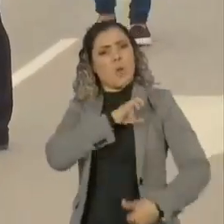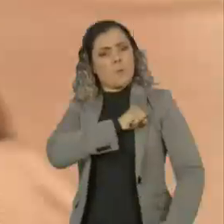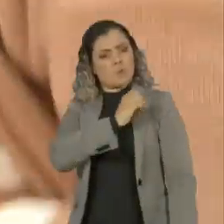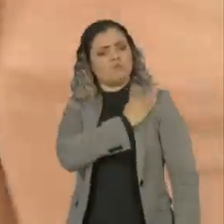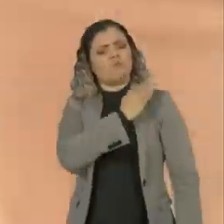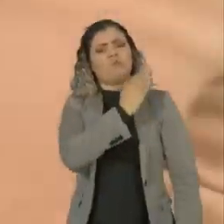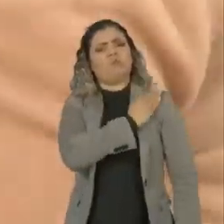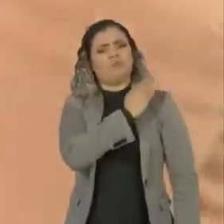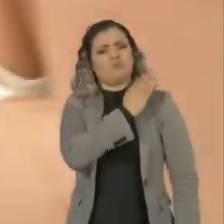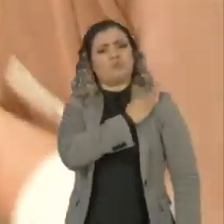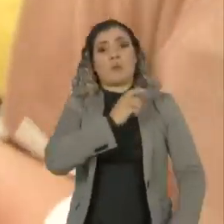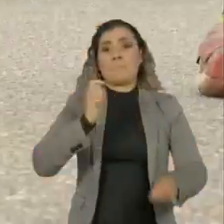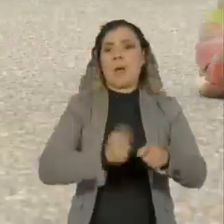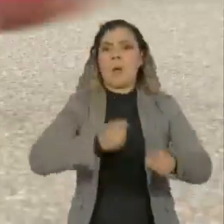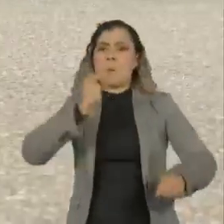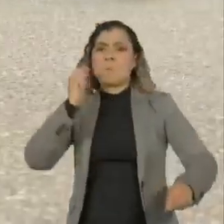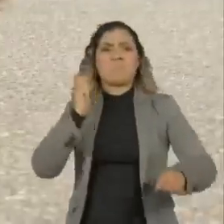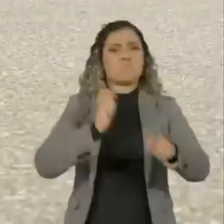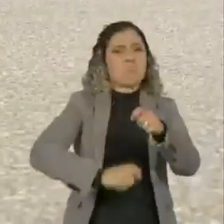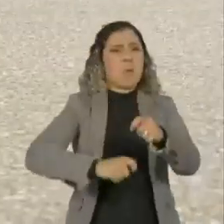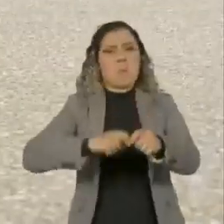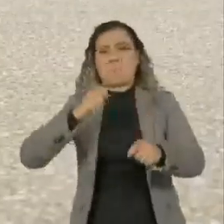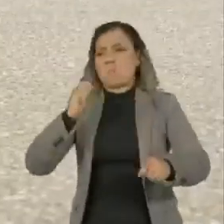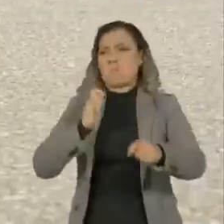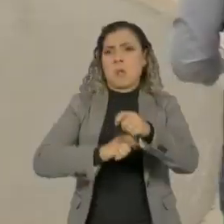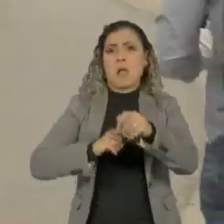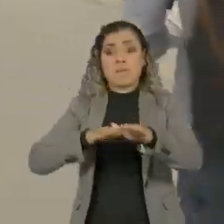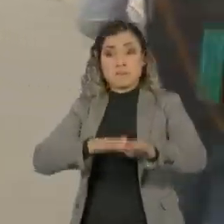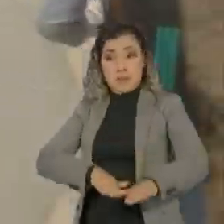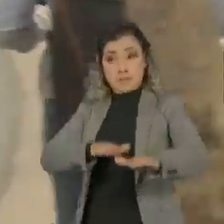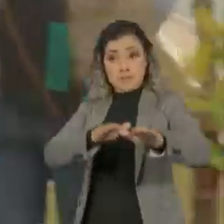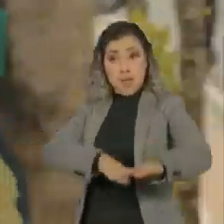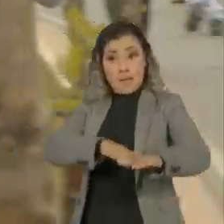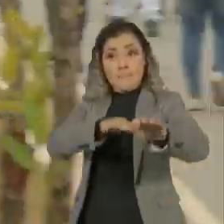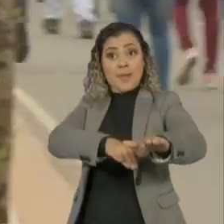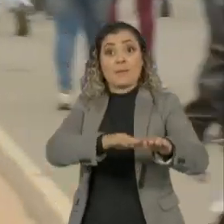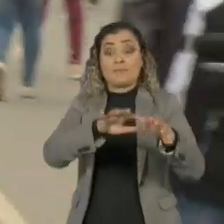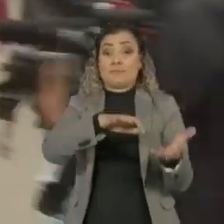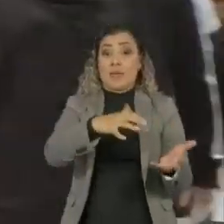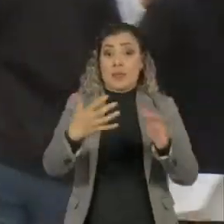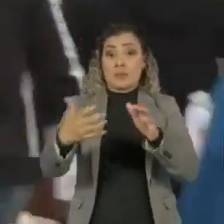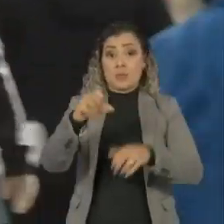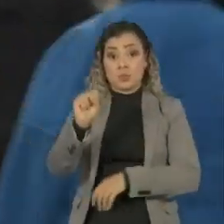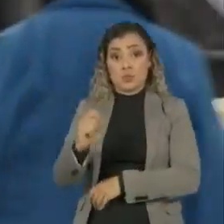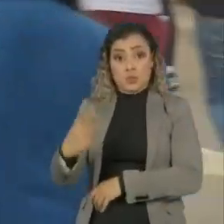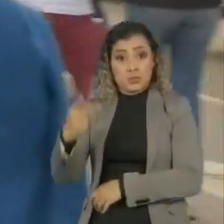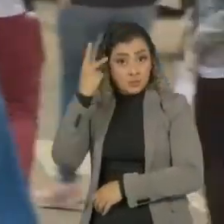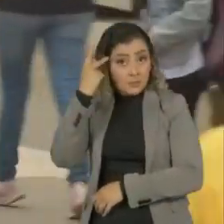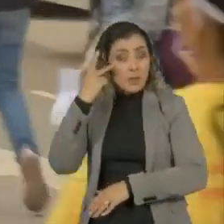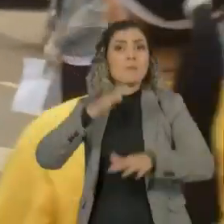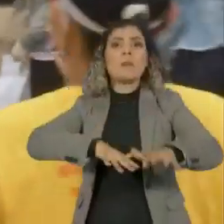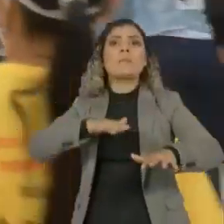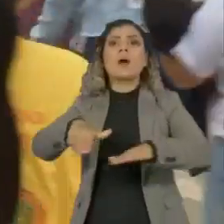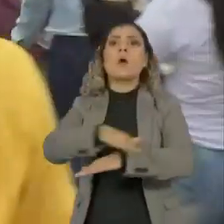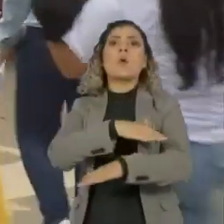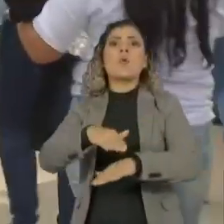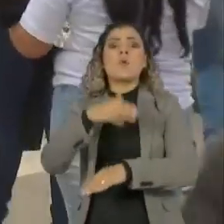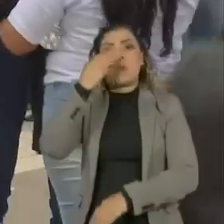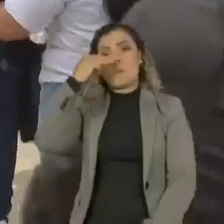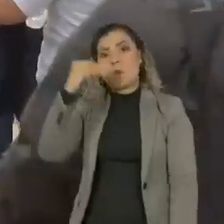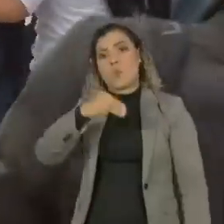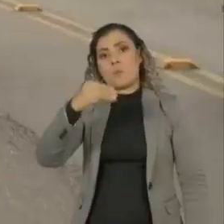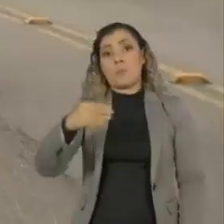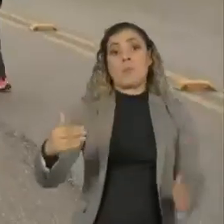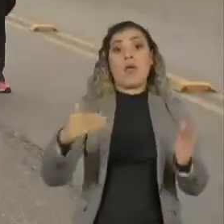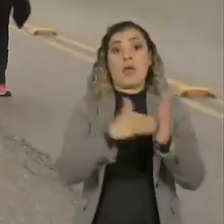Cantando e batendo em panelas, representantes dos moradores da favela de Paraisópolis, zona sul de São Paulo, saíram em passeata pelas ruas do Morumbi até